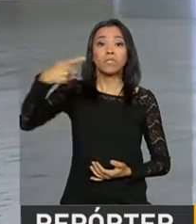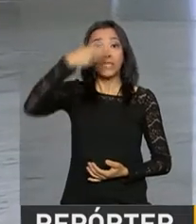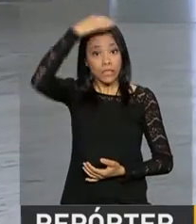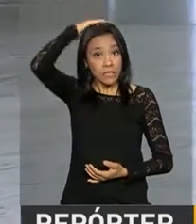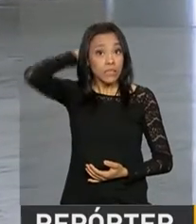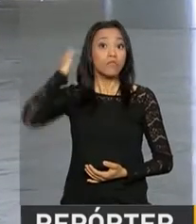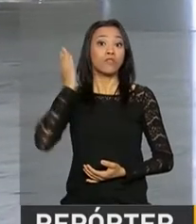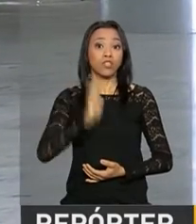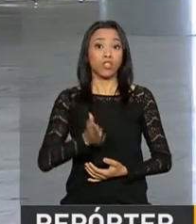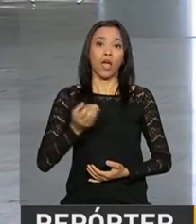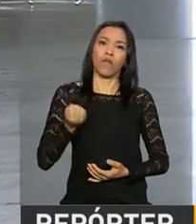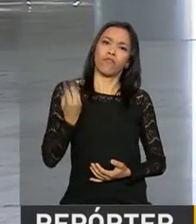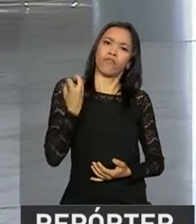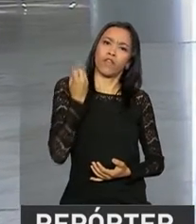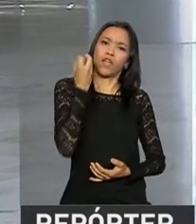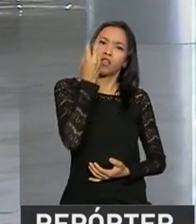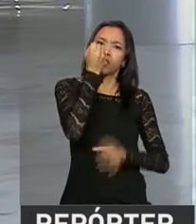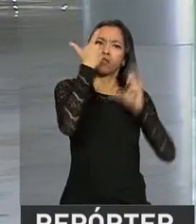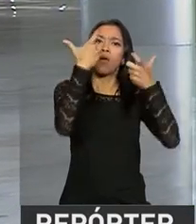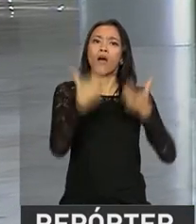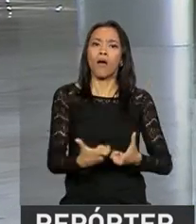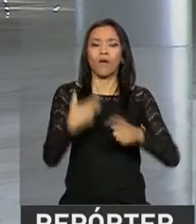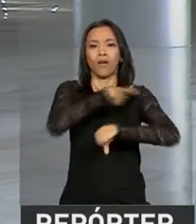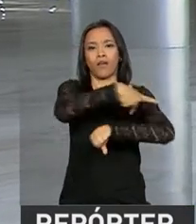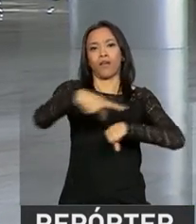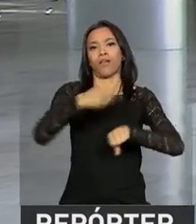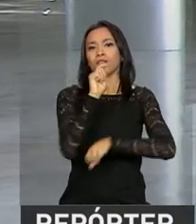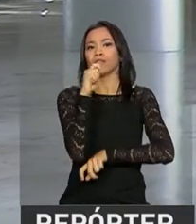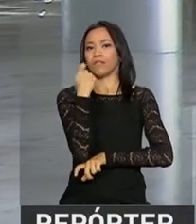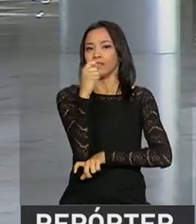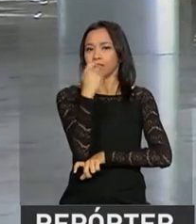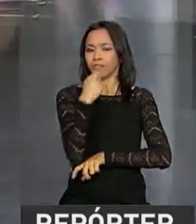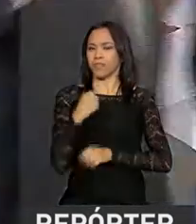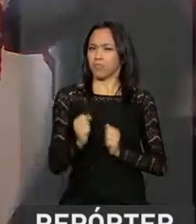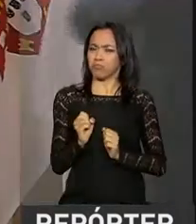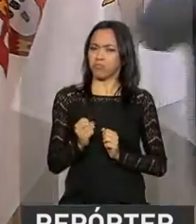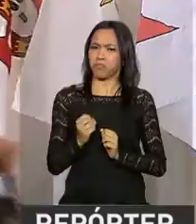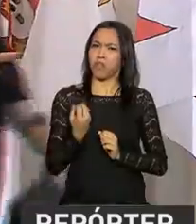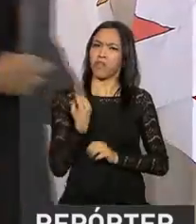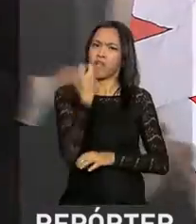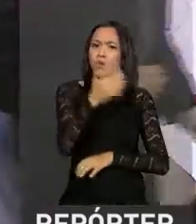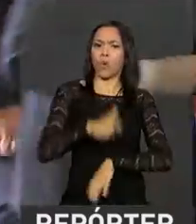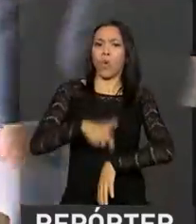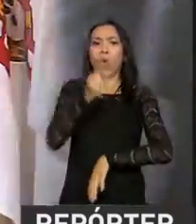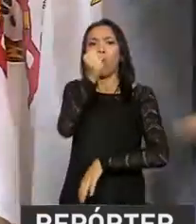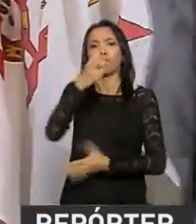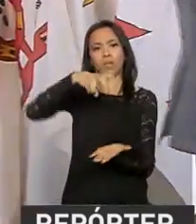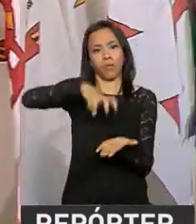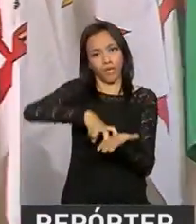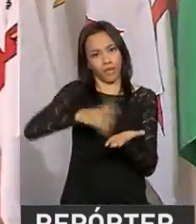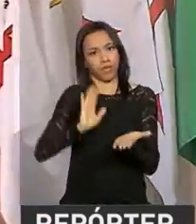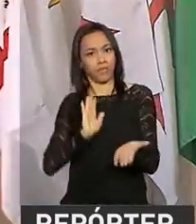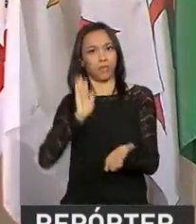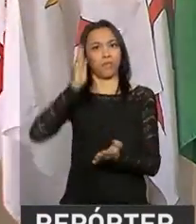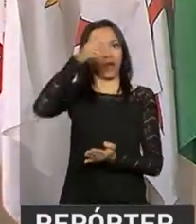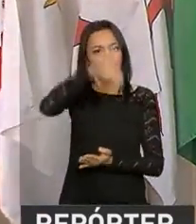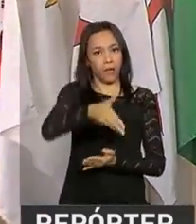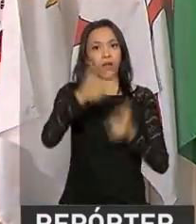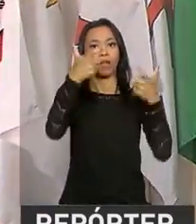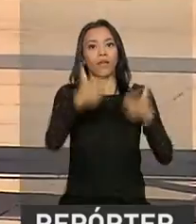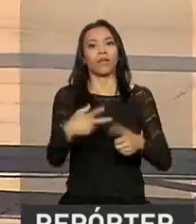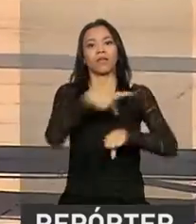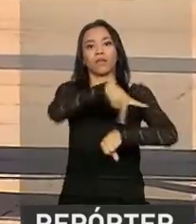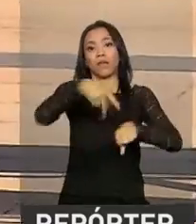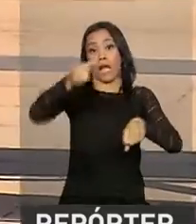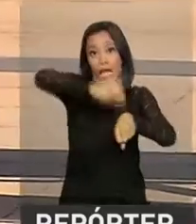em deslocamento para Buenos Aires. Ele embarcou pouco depois das 8 horas da manhã com destino à capital argentina, onde